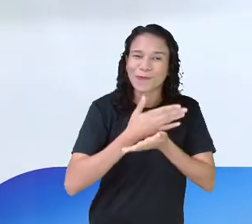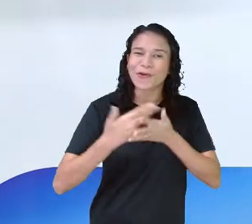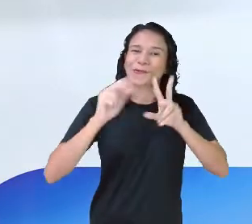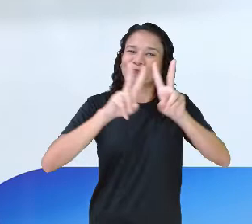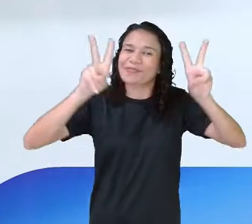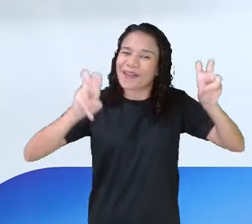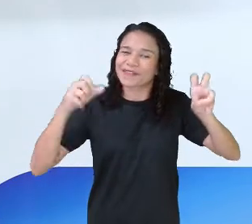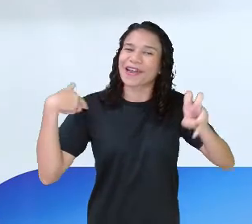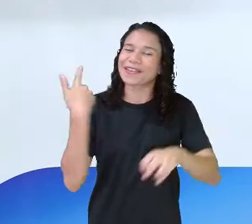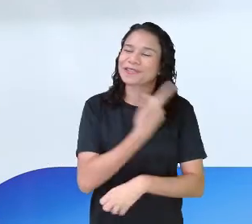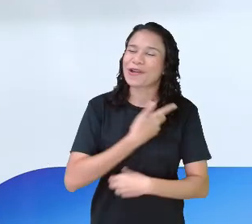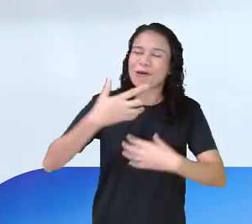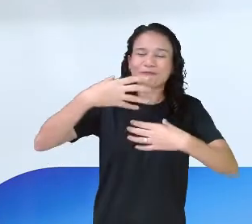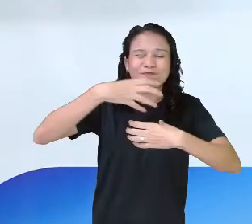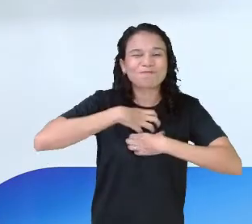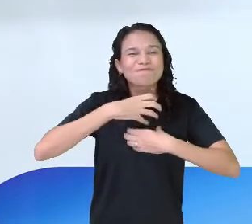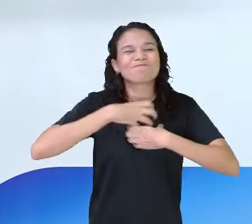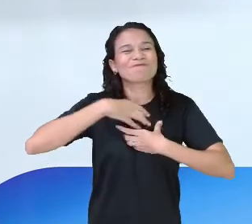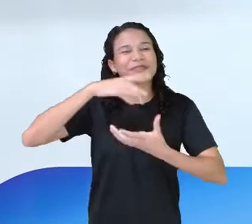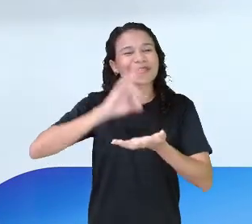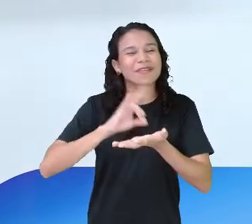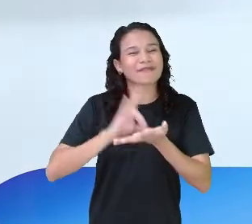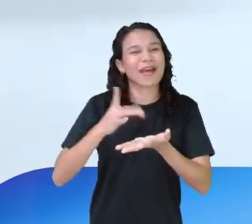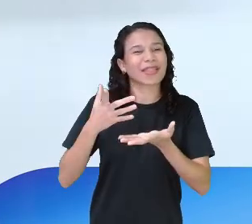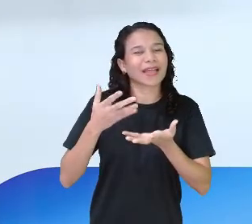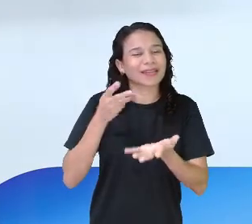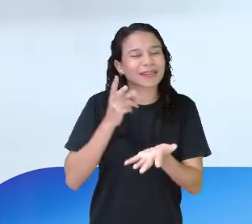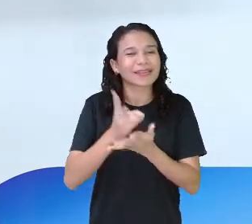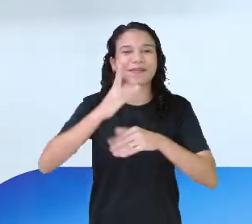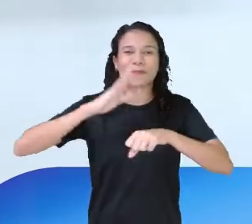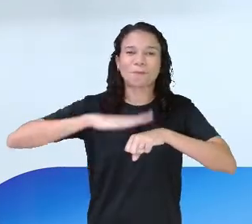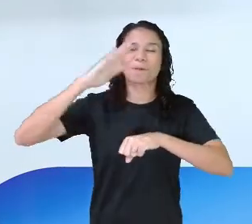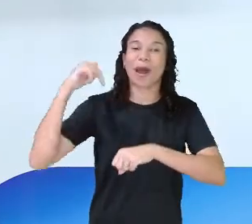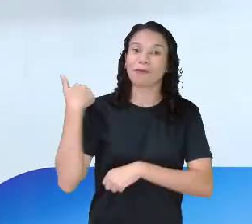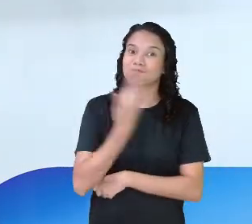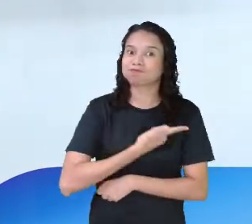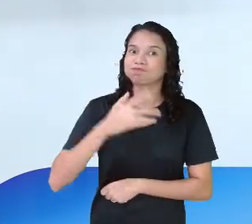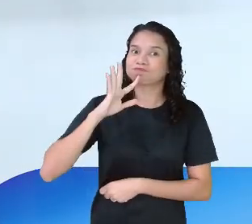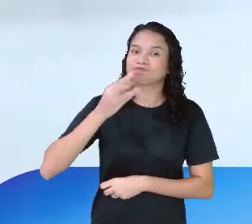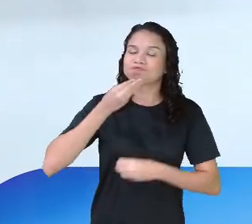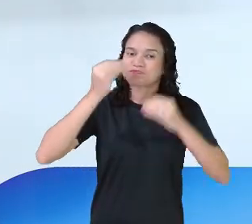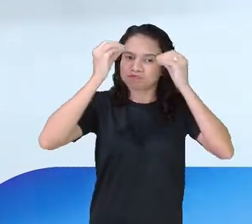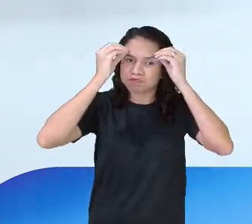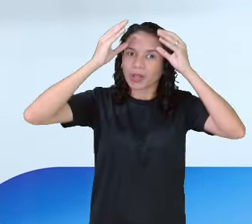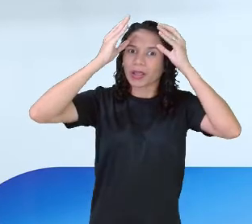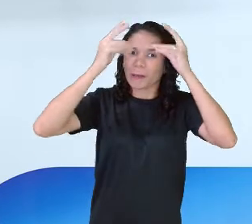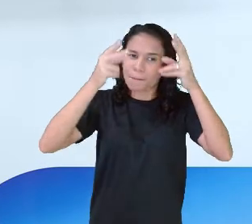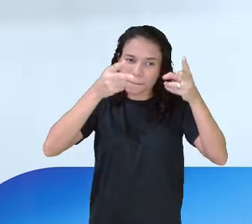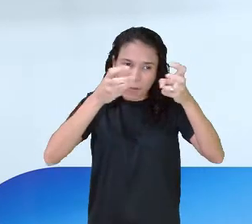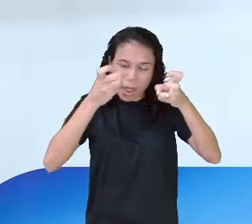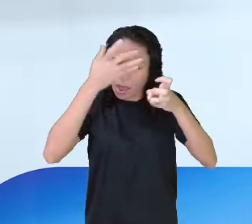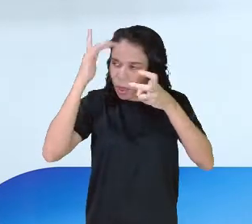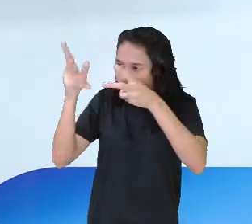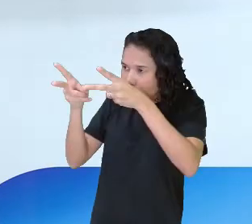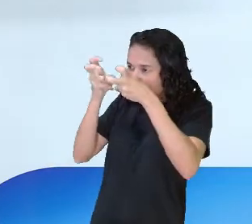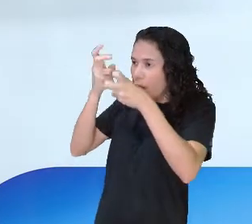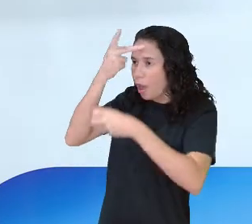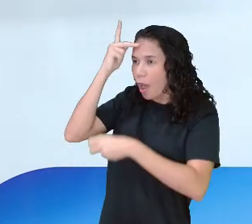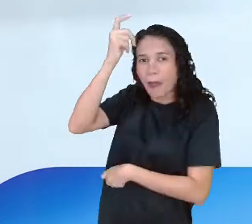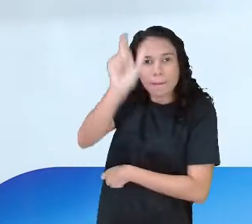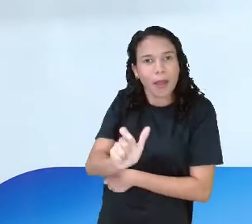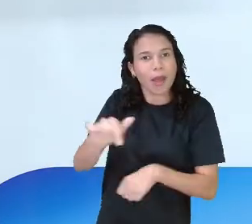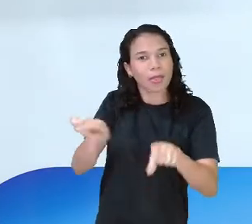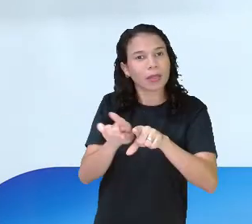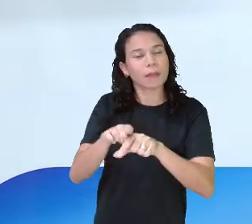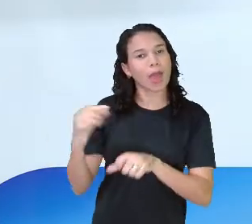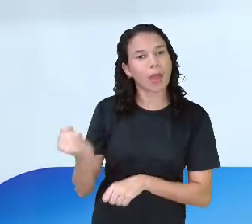gente se inspire, para que a gente se sensibilize, cada vez mais a gente se toque e a gente enxergue o outro como algo muito